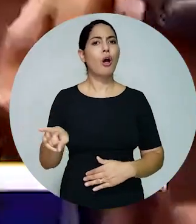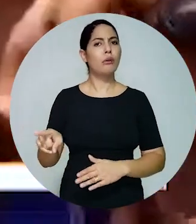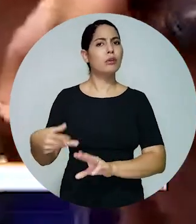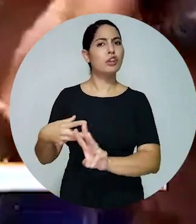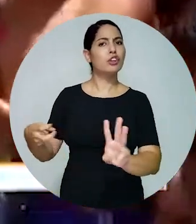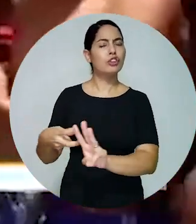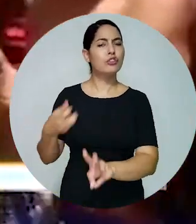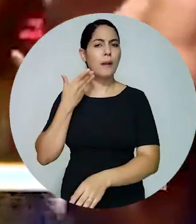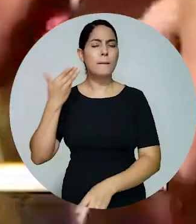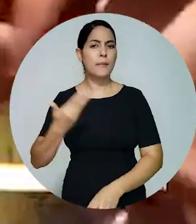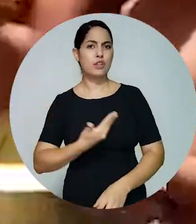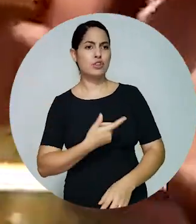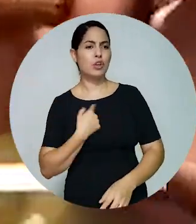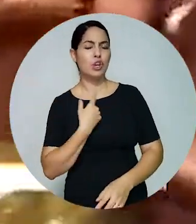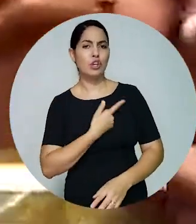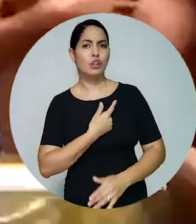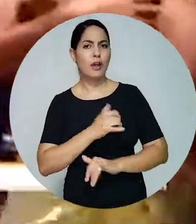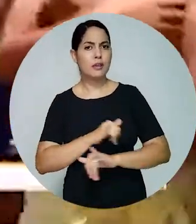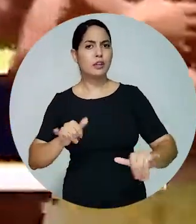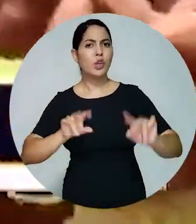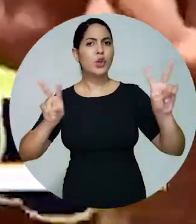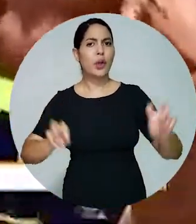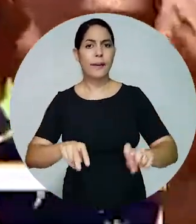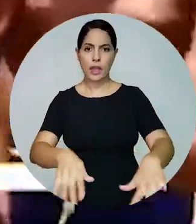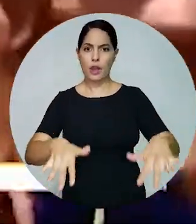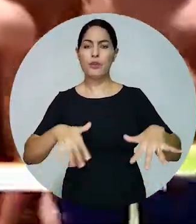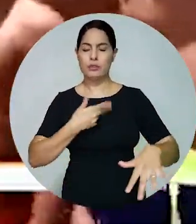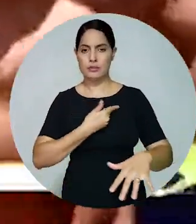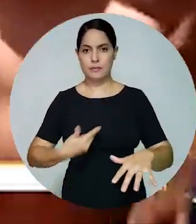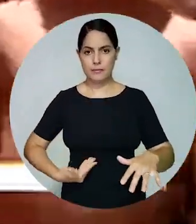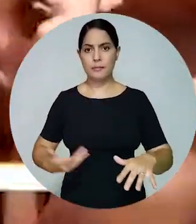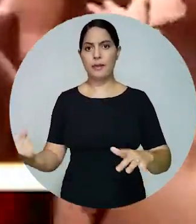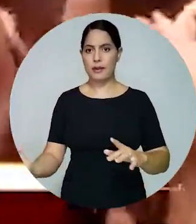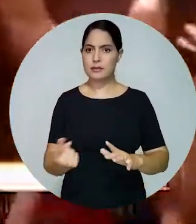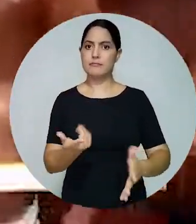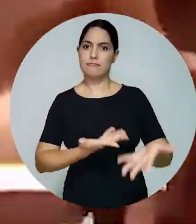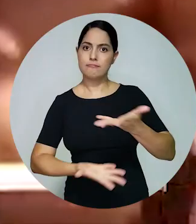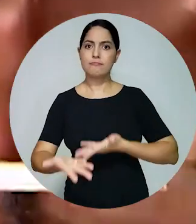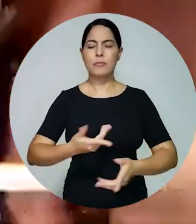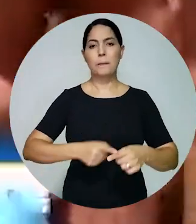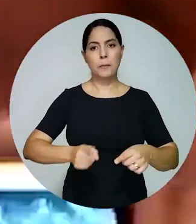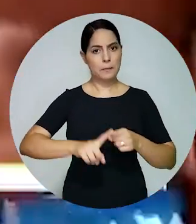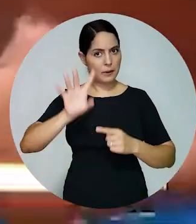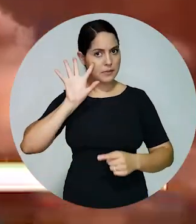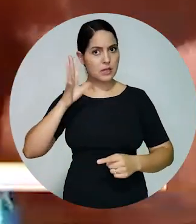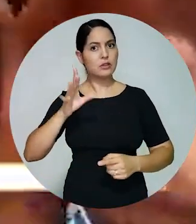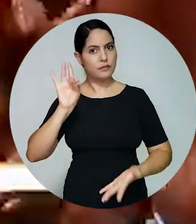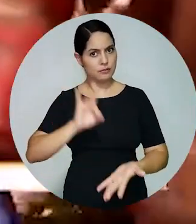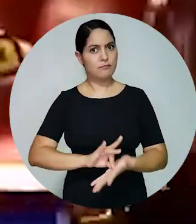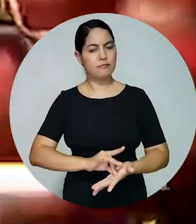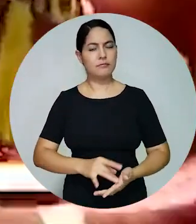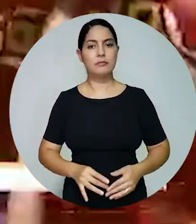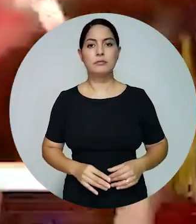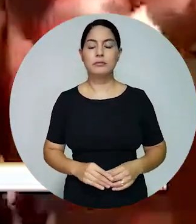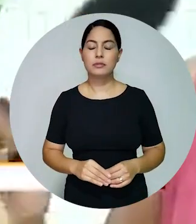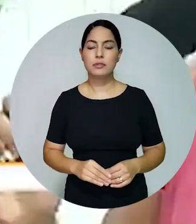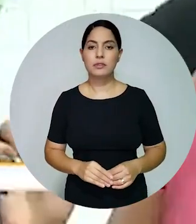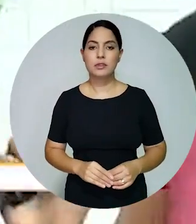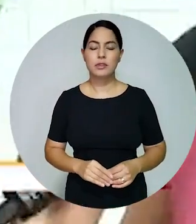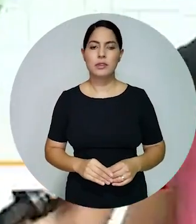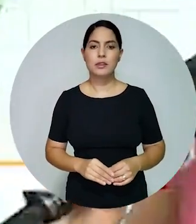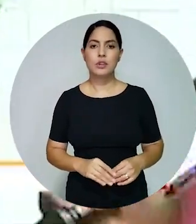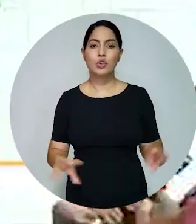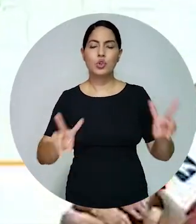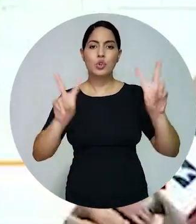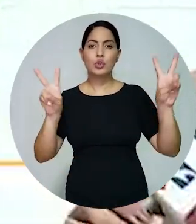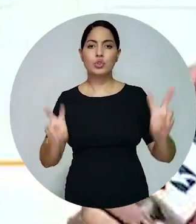pedido prioritário dos indígenas, que é a realização dessa audiência pública para que possam ser ouvidos e esses problemas resolvidos.